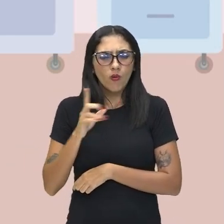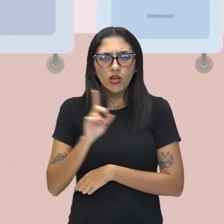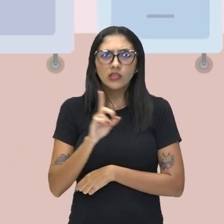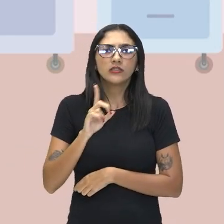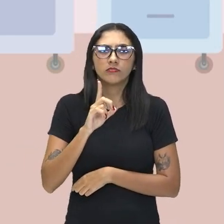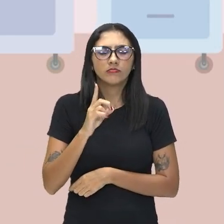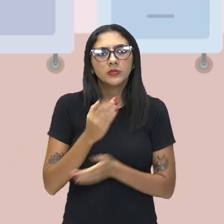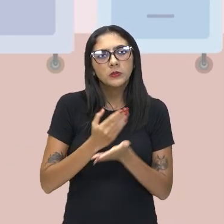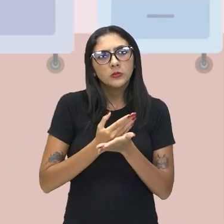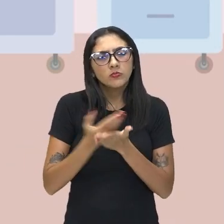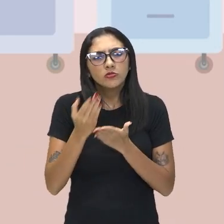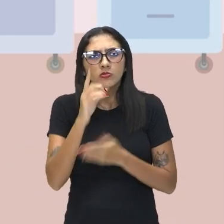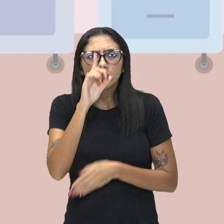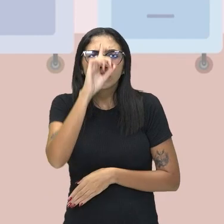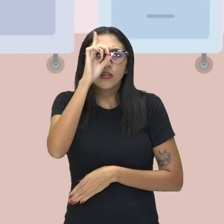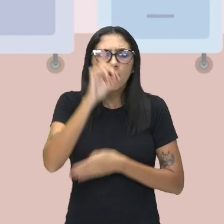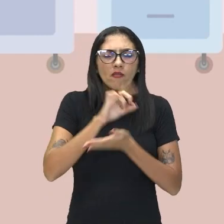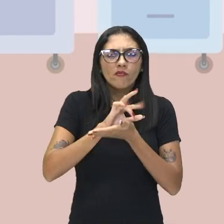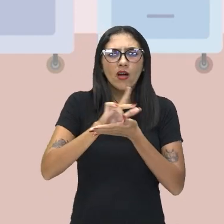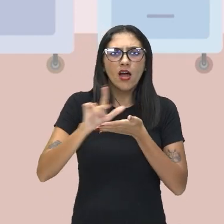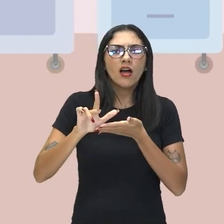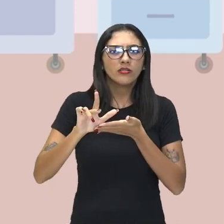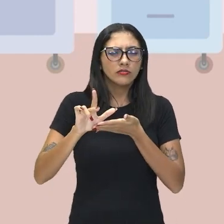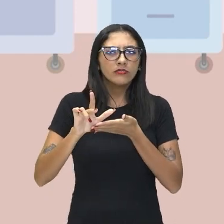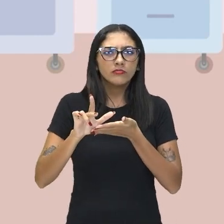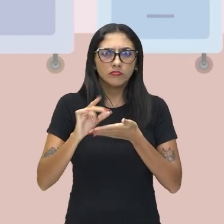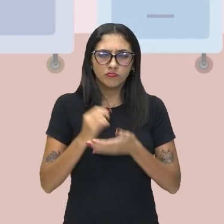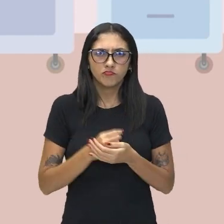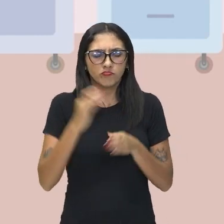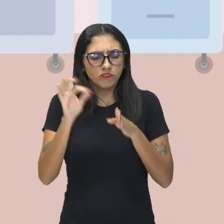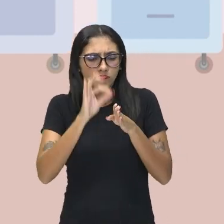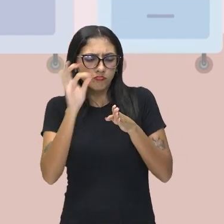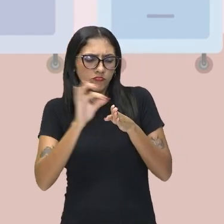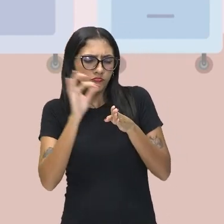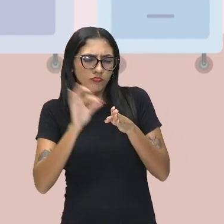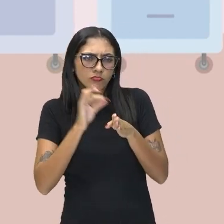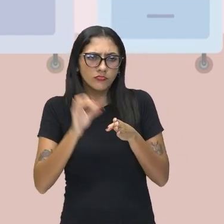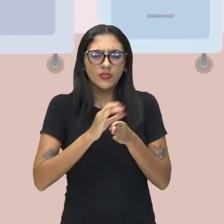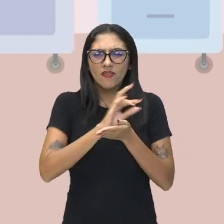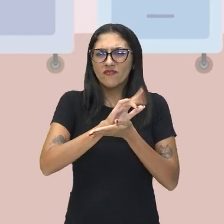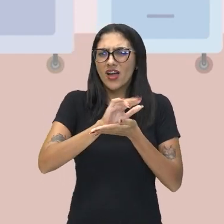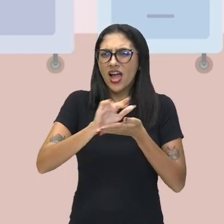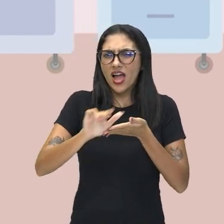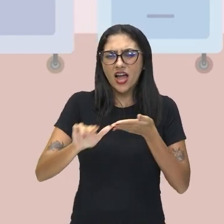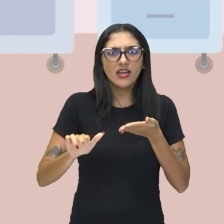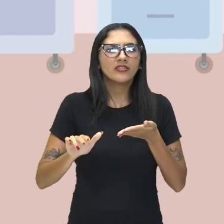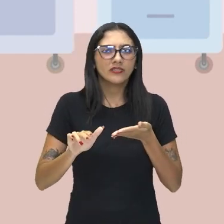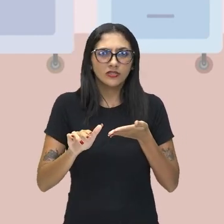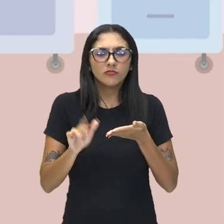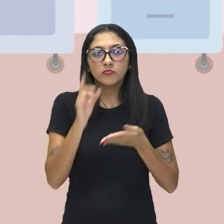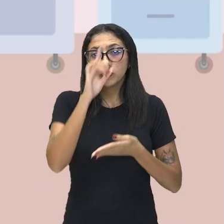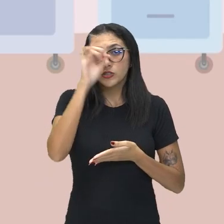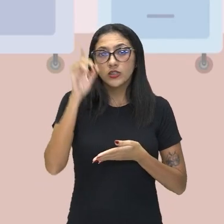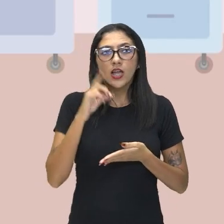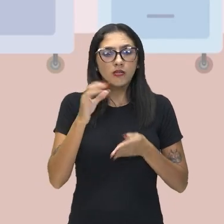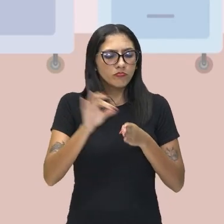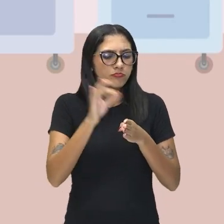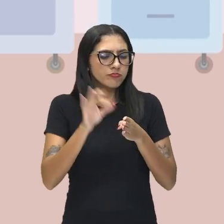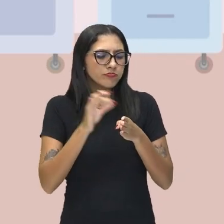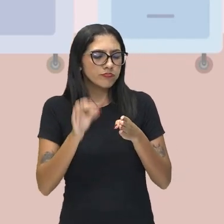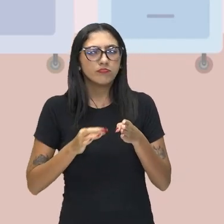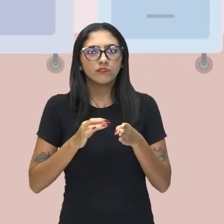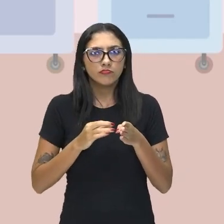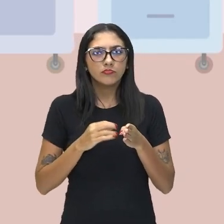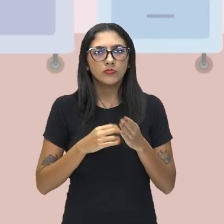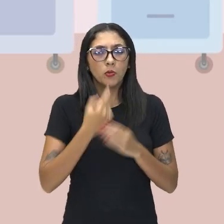começou a entremear no tapete as lãs e as cores que lhe dariam companhia. E aos poucos seu desejo